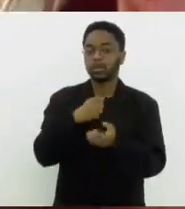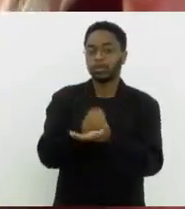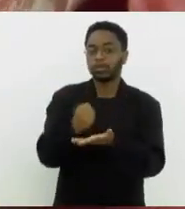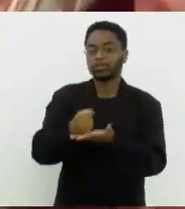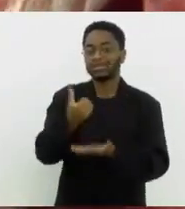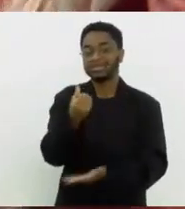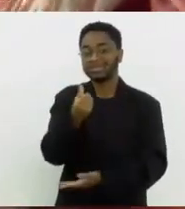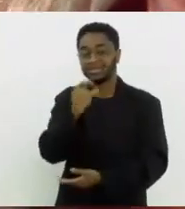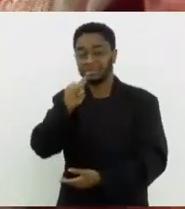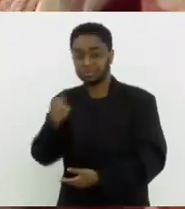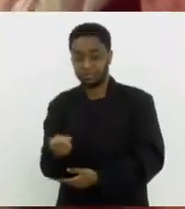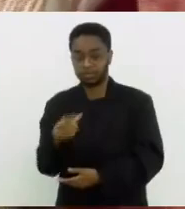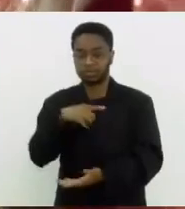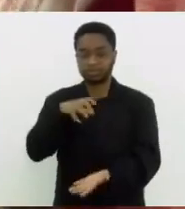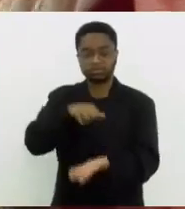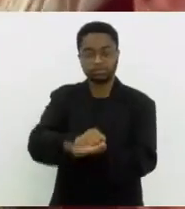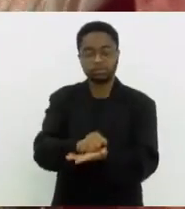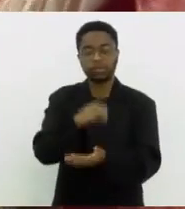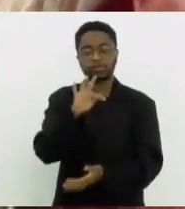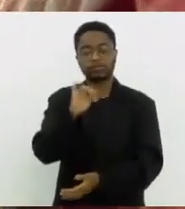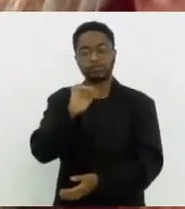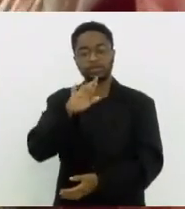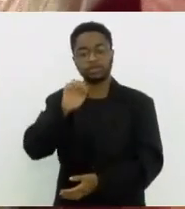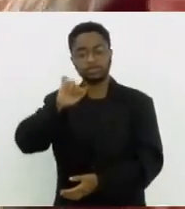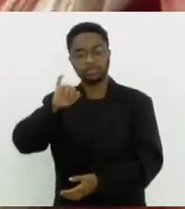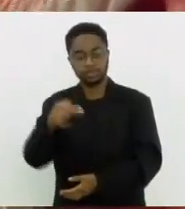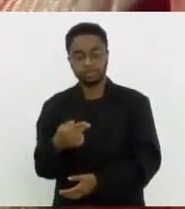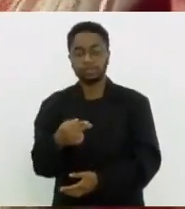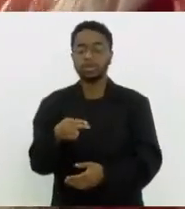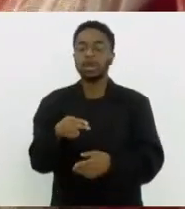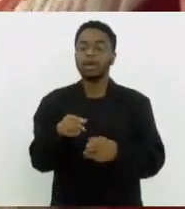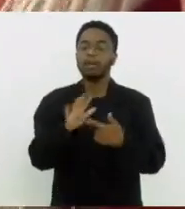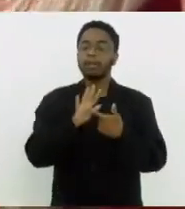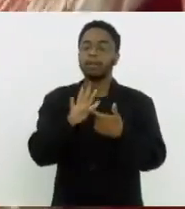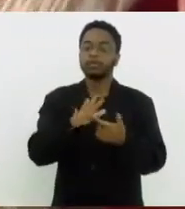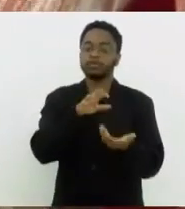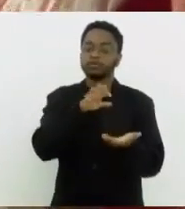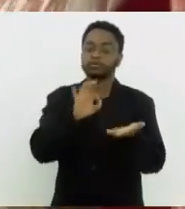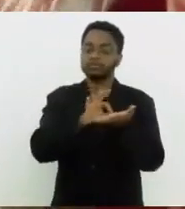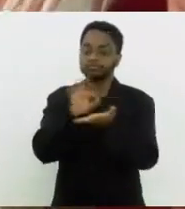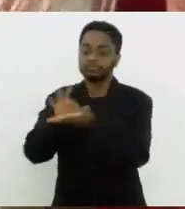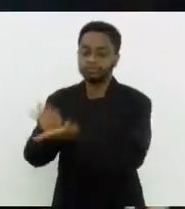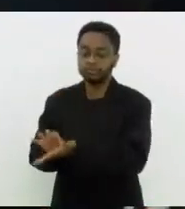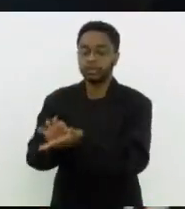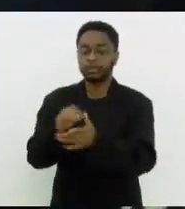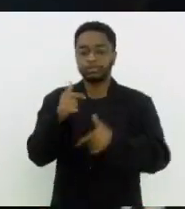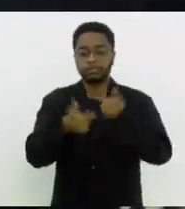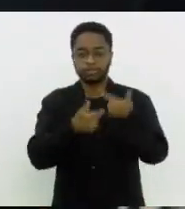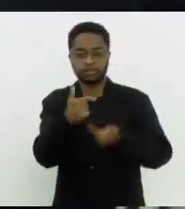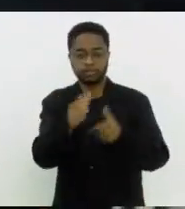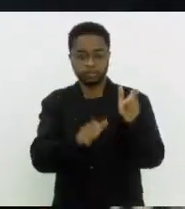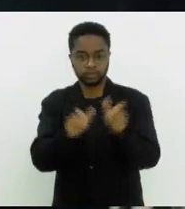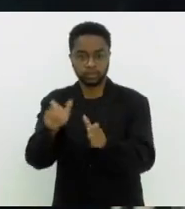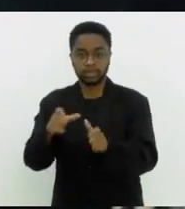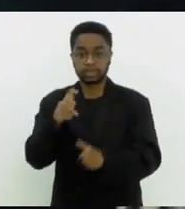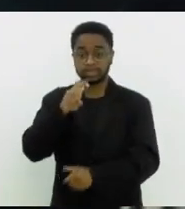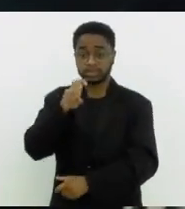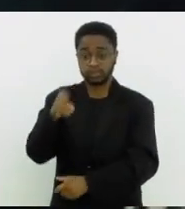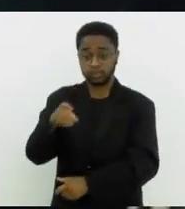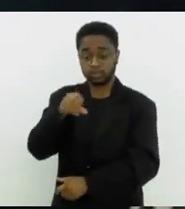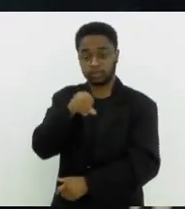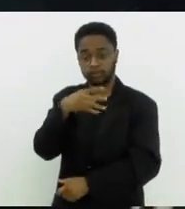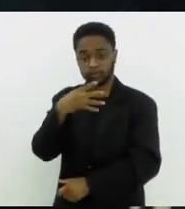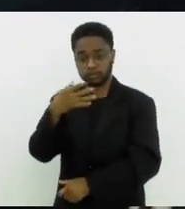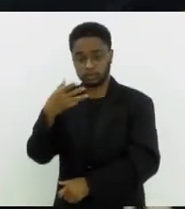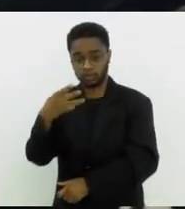O registro é da Firjan, com base nos dados do Cadastro Geral dos Empregados e Desempregados. Os 5.924